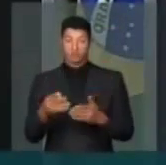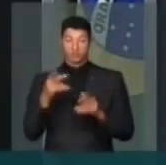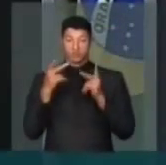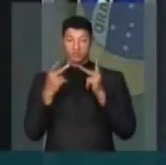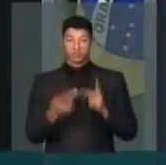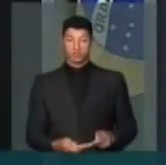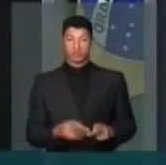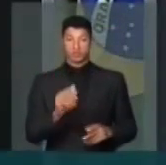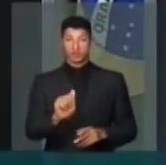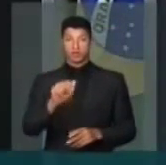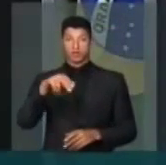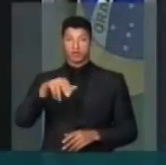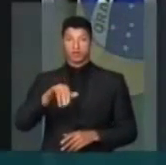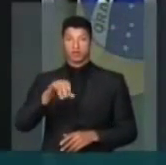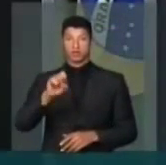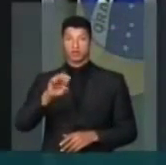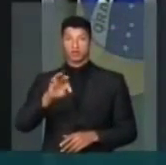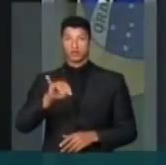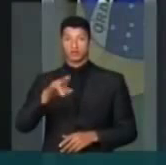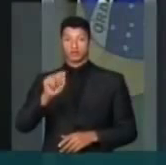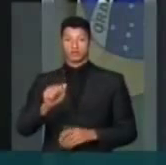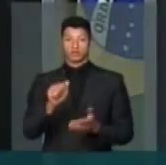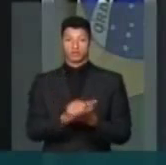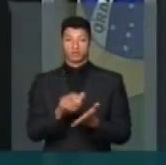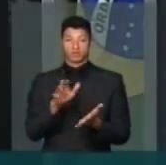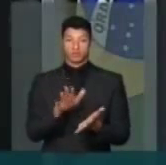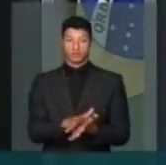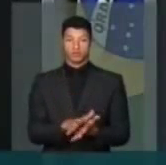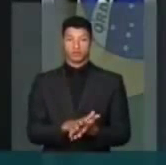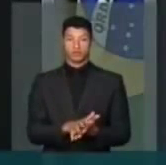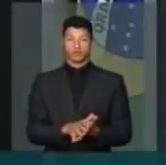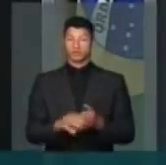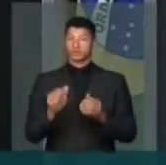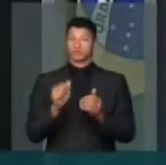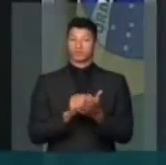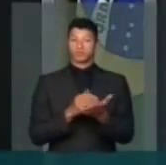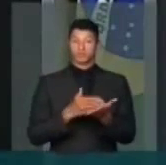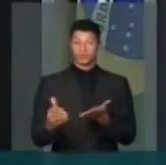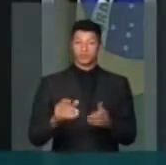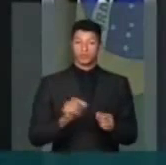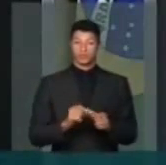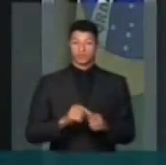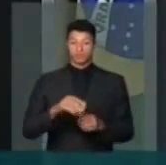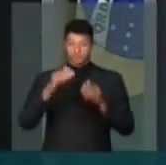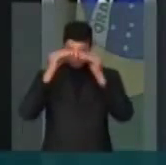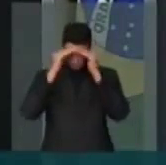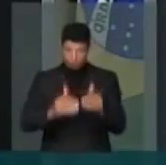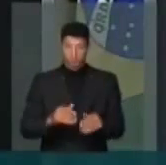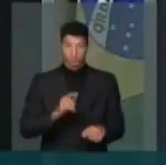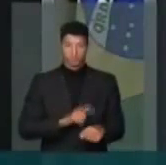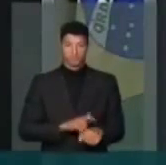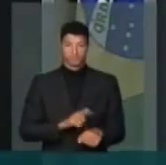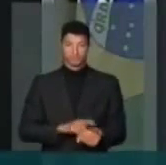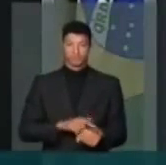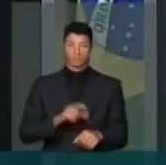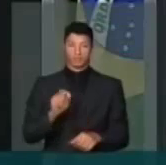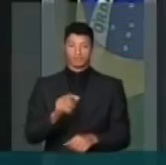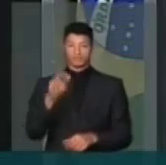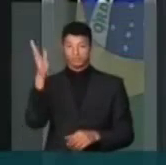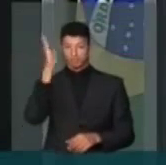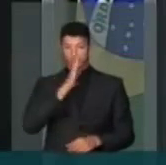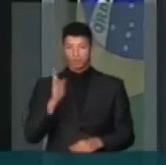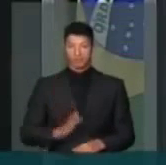um projeto de anistia a essas multas aplicadas, desrespeitando o momento em